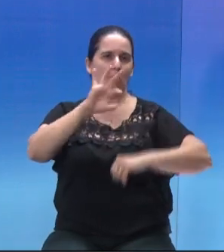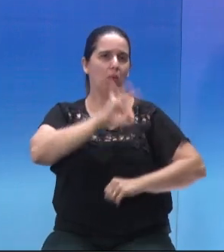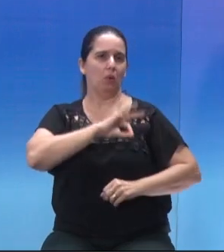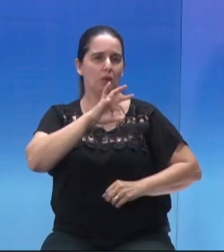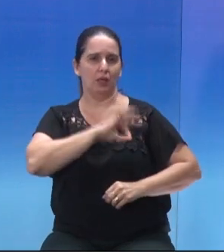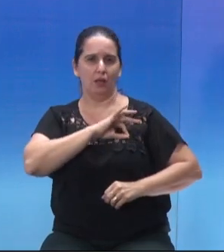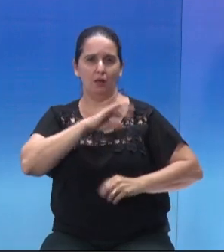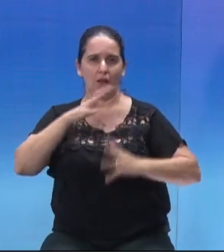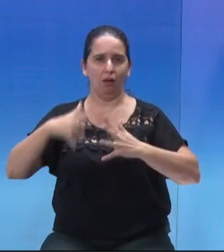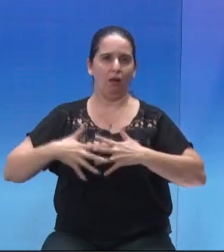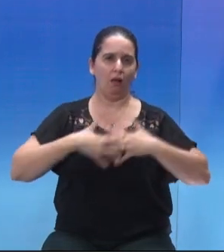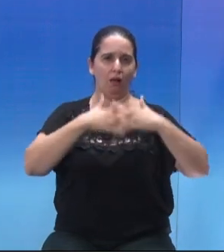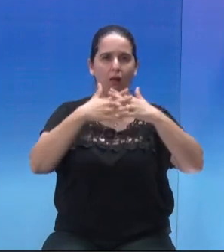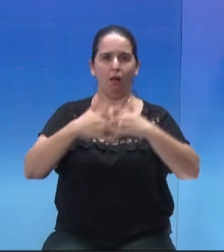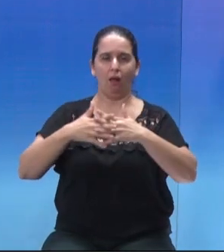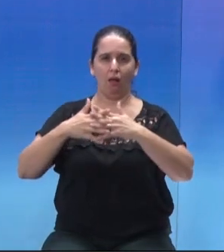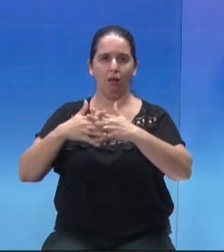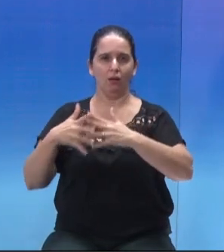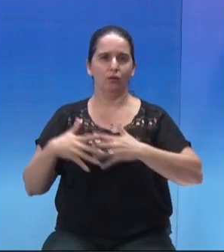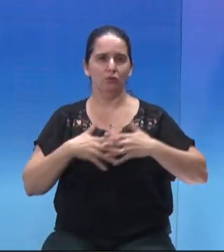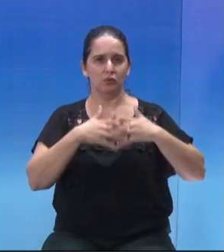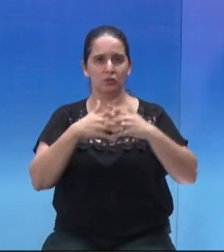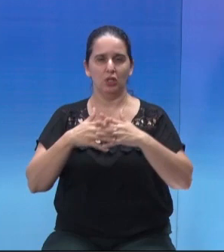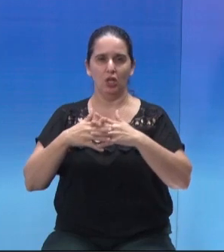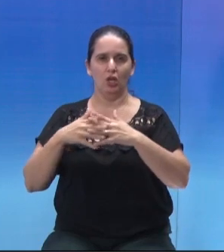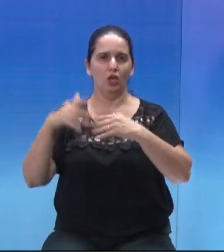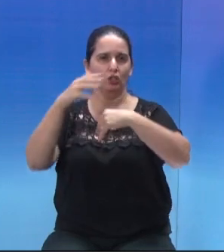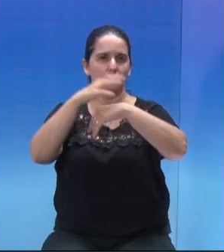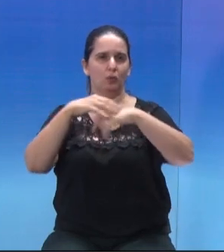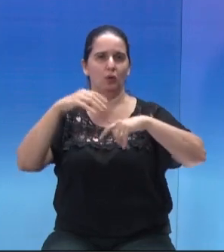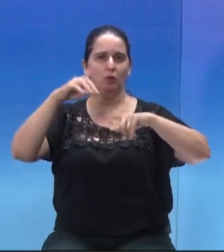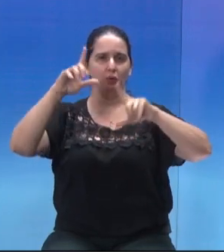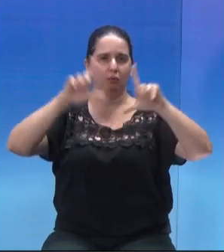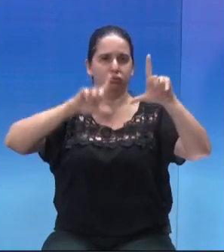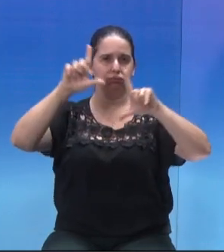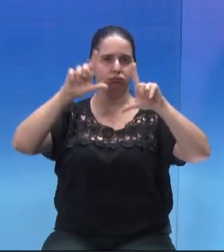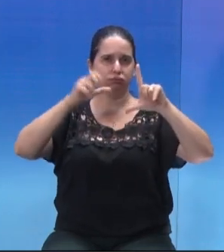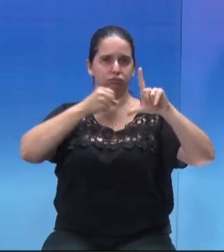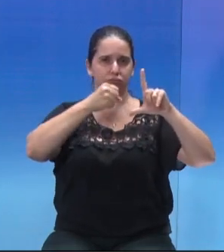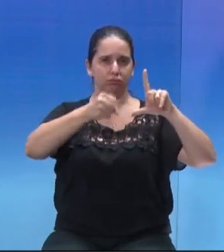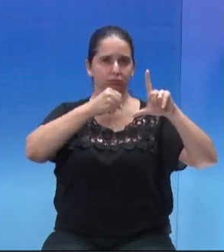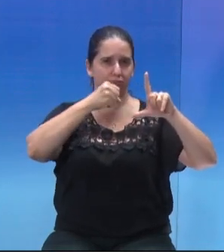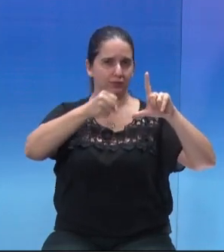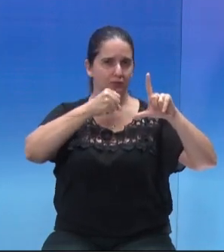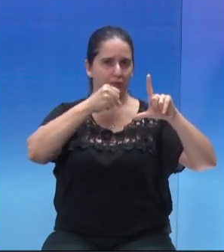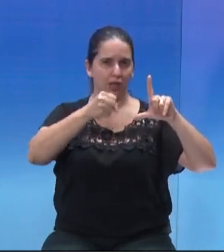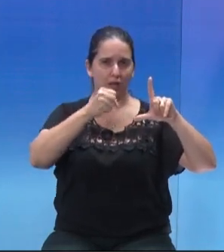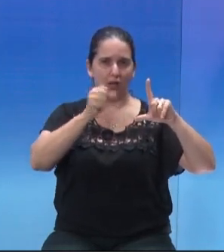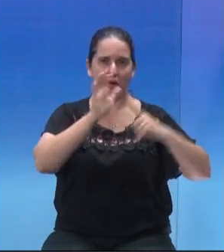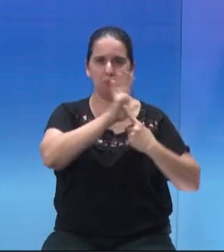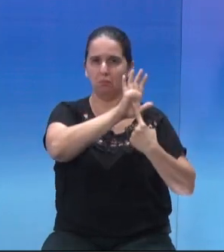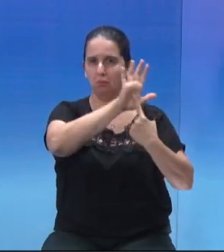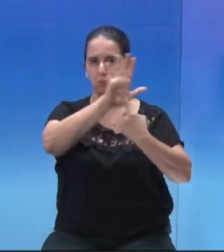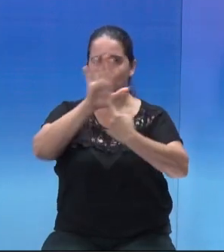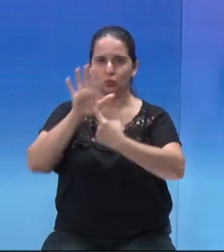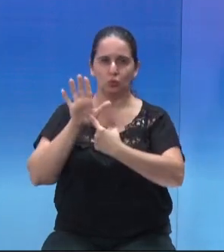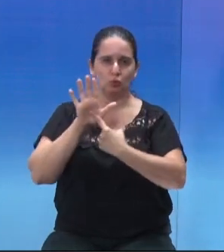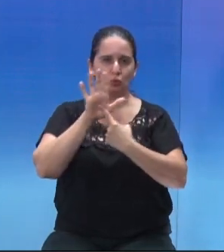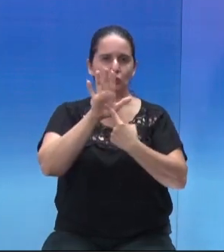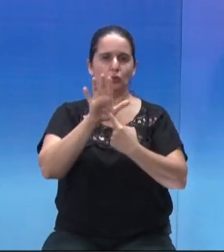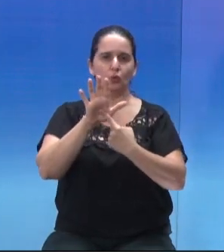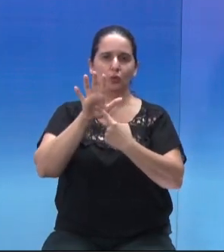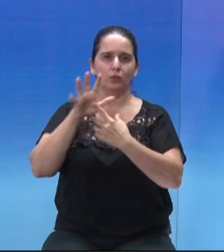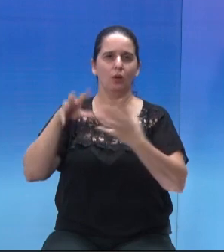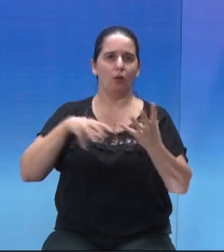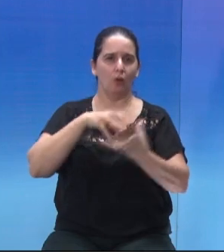né? Foi representado, né? A mídia mostrou, teve toda uma repercussão muito grande, né?